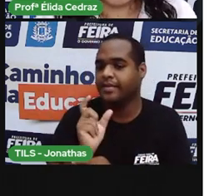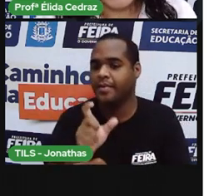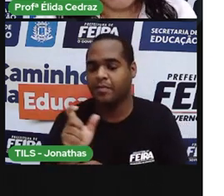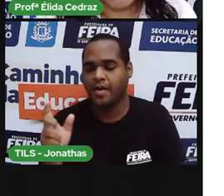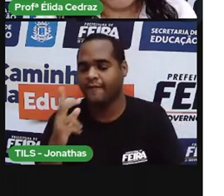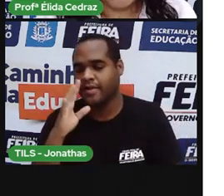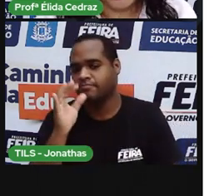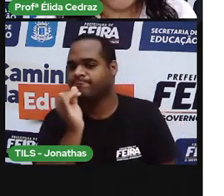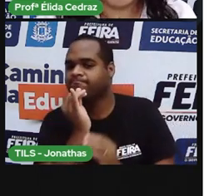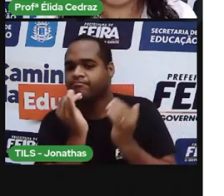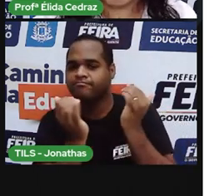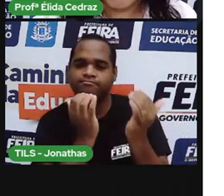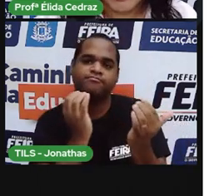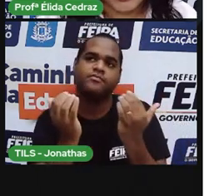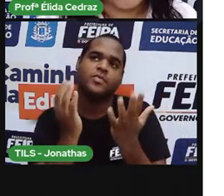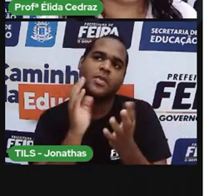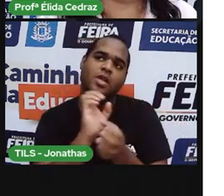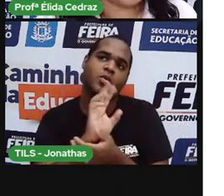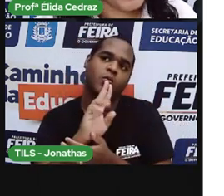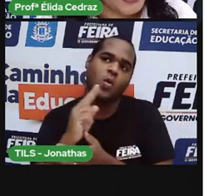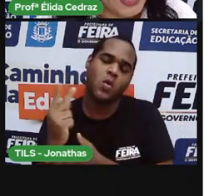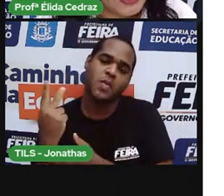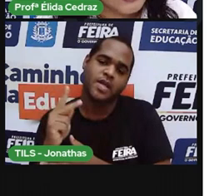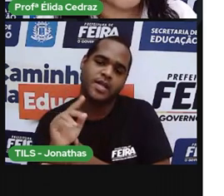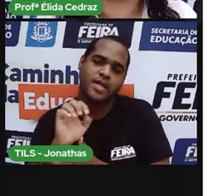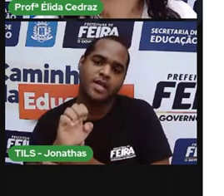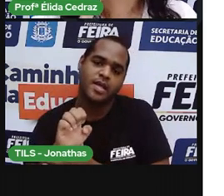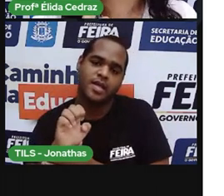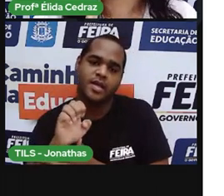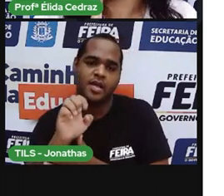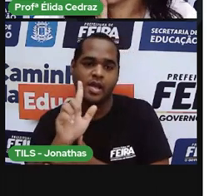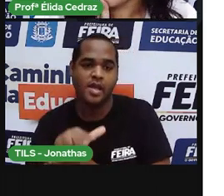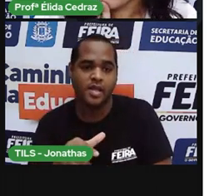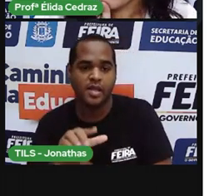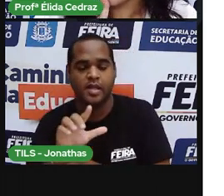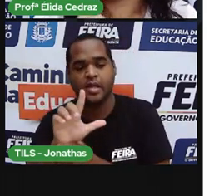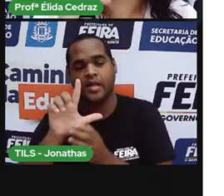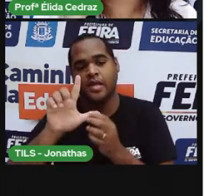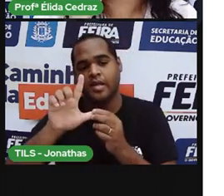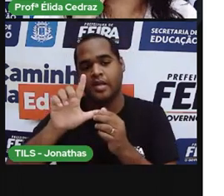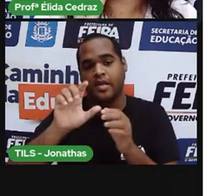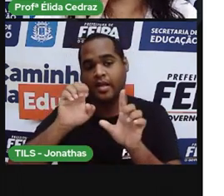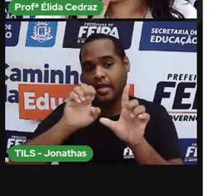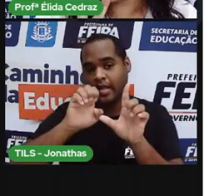que eu dei o exemplo do meu nome? O meu nome é Élida.